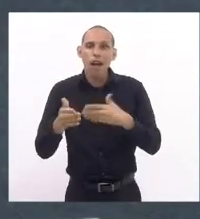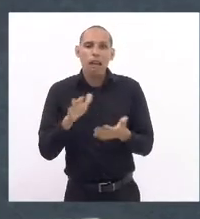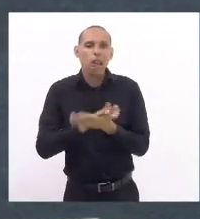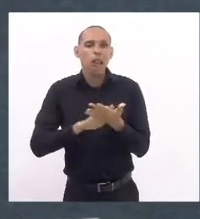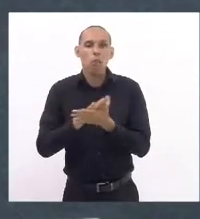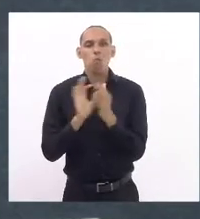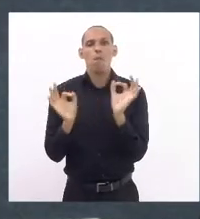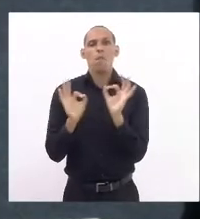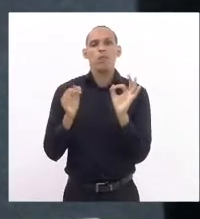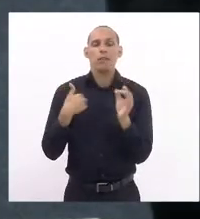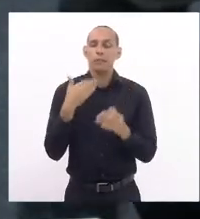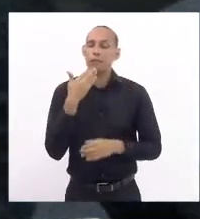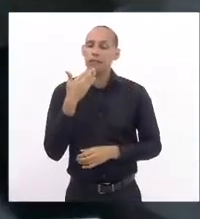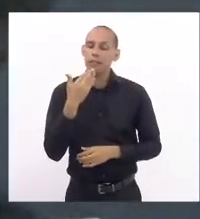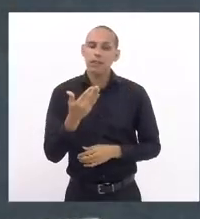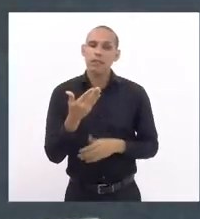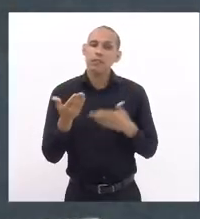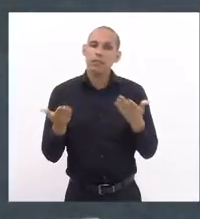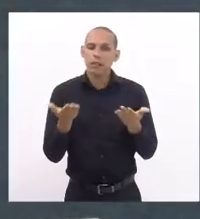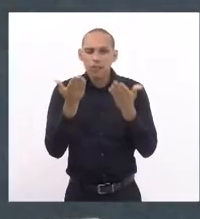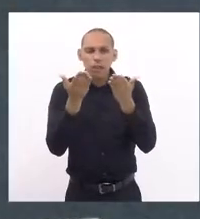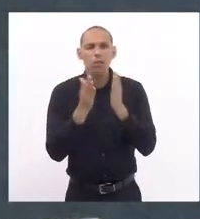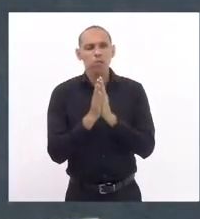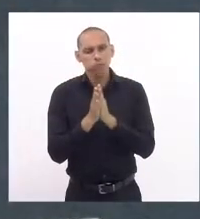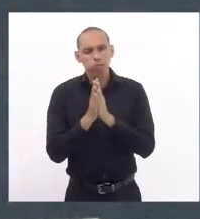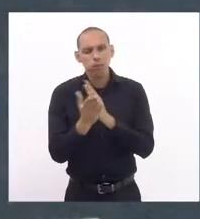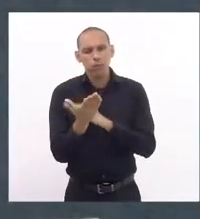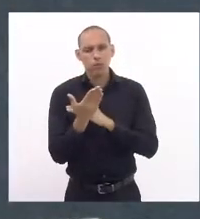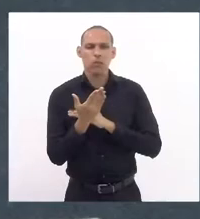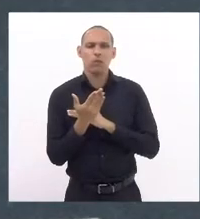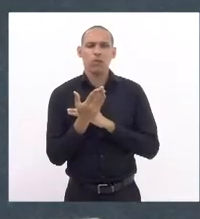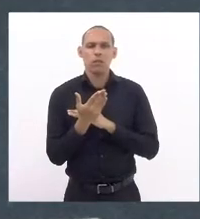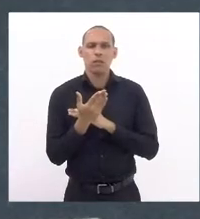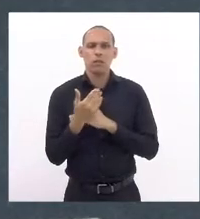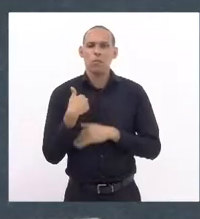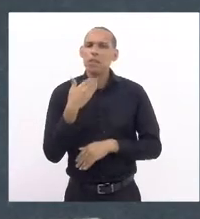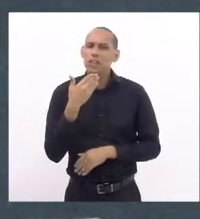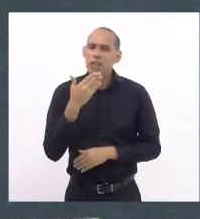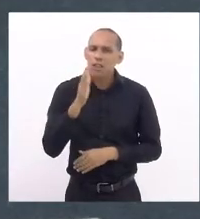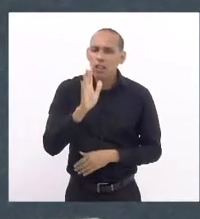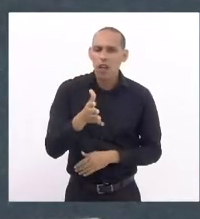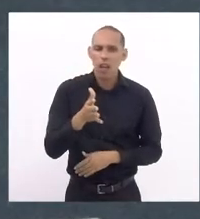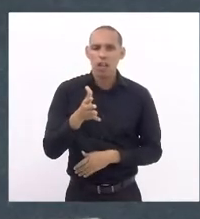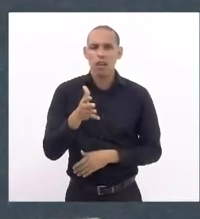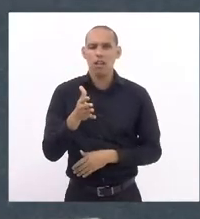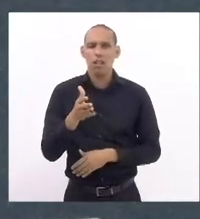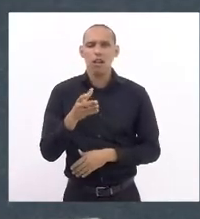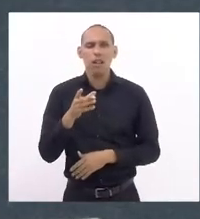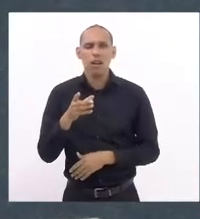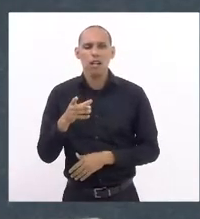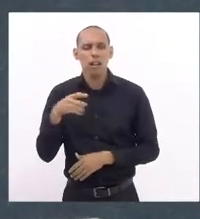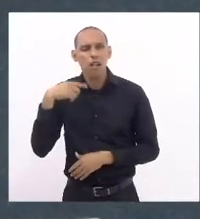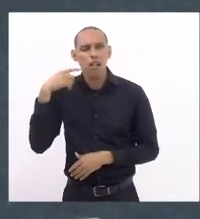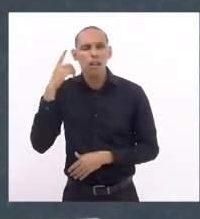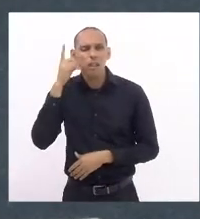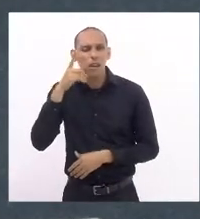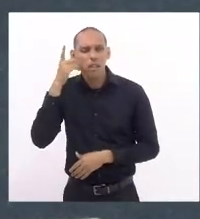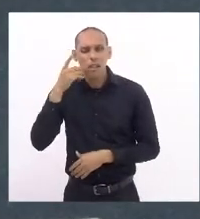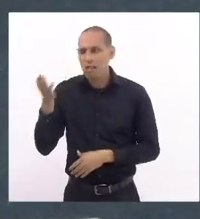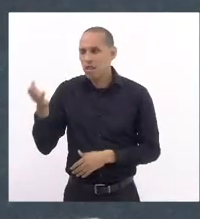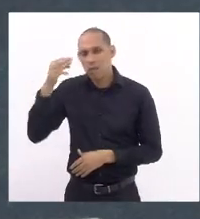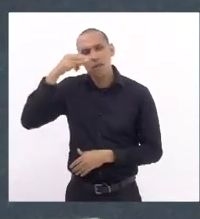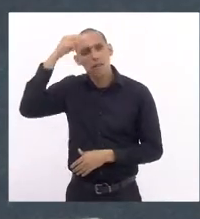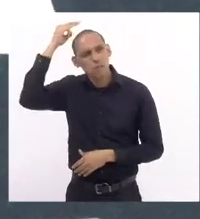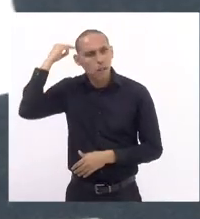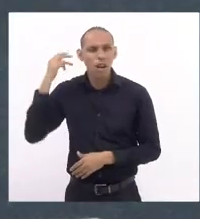frente. Eu vou pedir a Vossa Excelência ajuda. Já pedi ao deputado Márcio